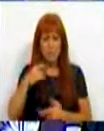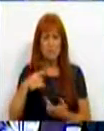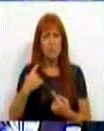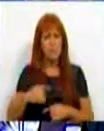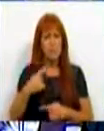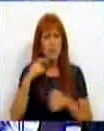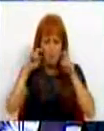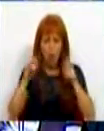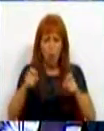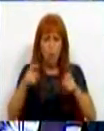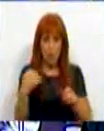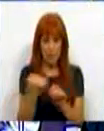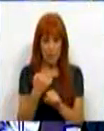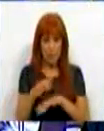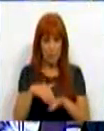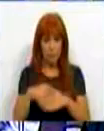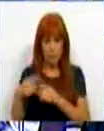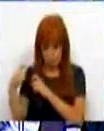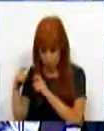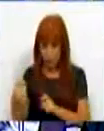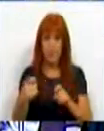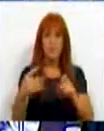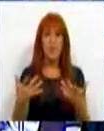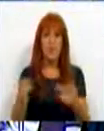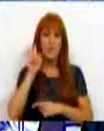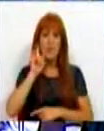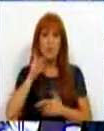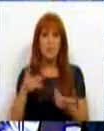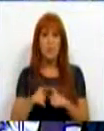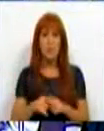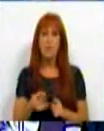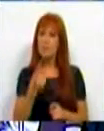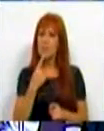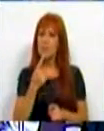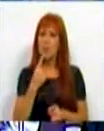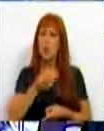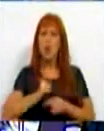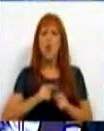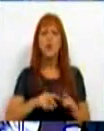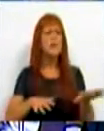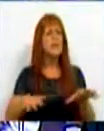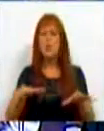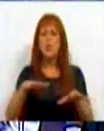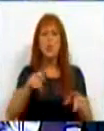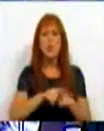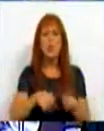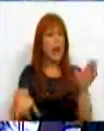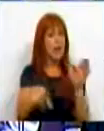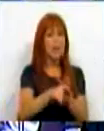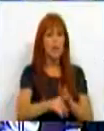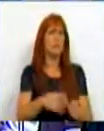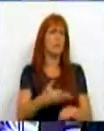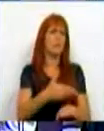temos estado a monitorizar o trabalho que foi feito e estamos, sobretudo, a perceber aquelas zonas em que a legislação